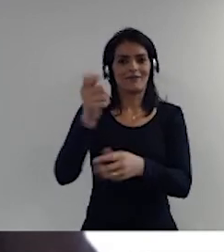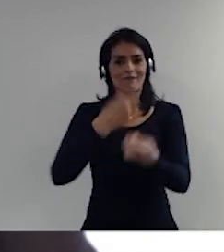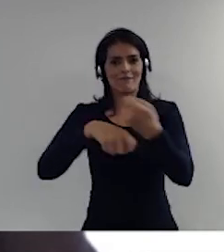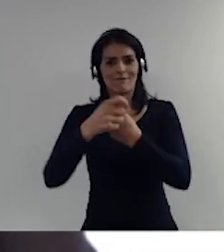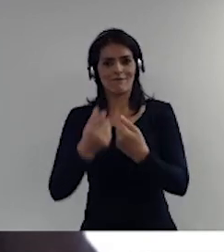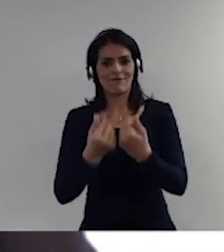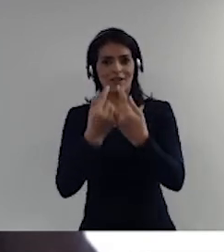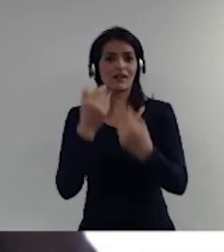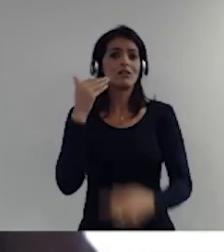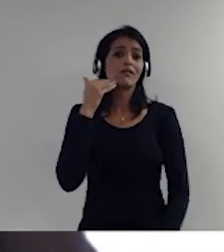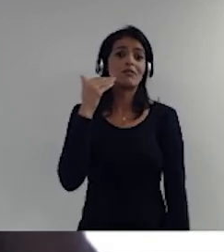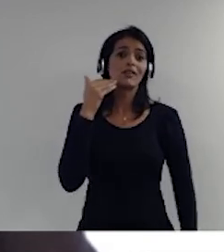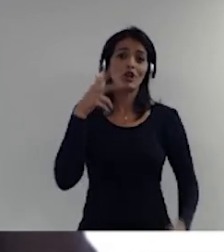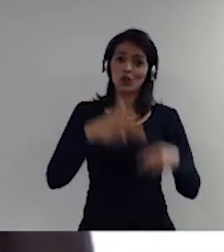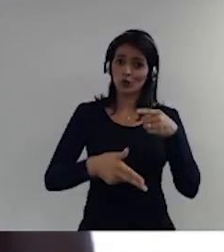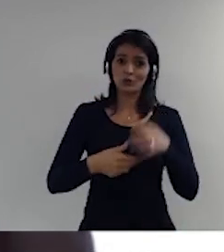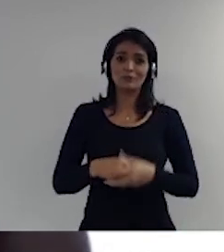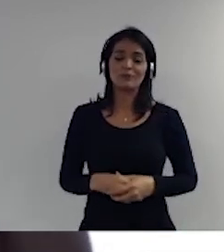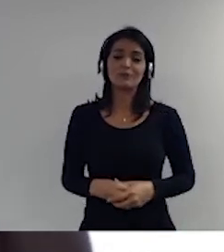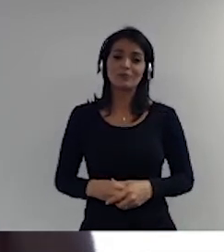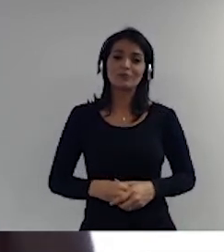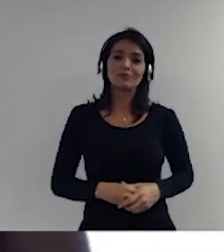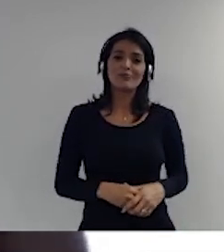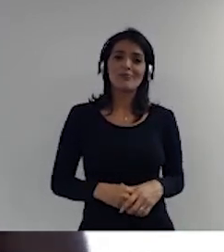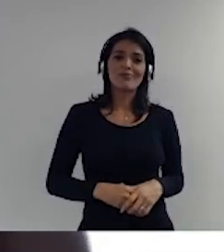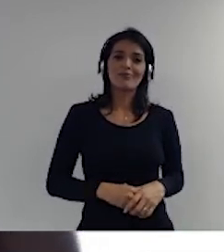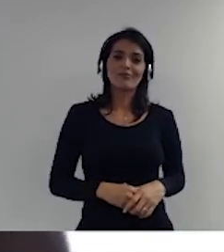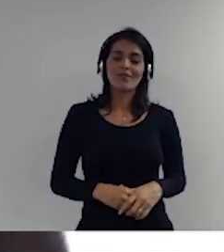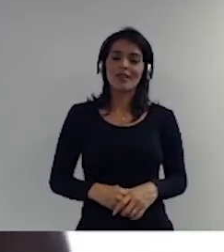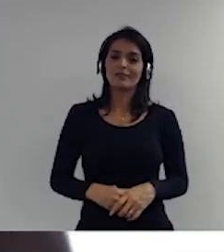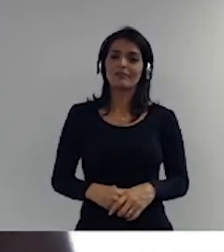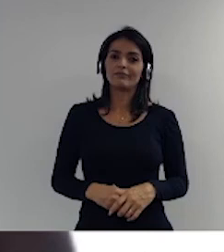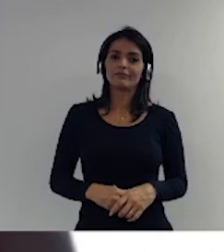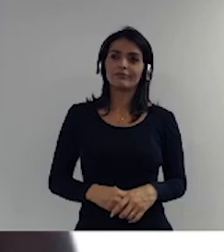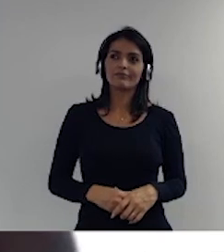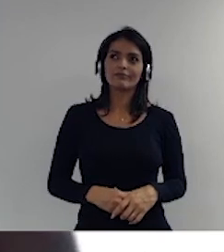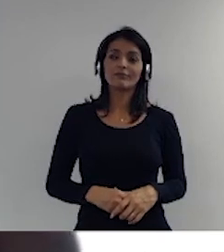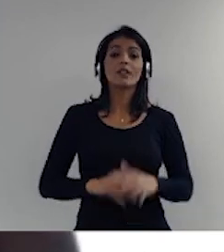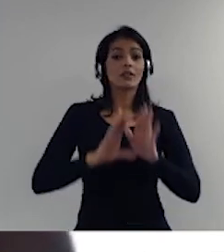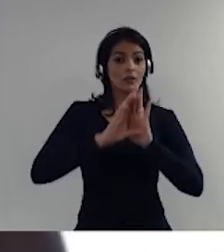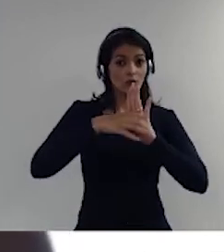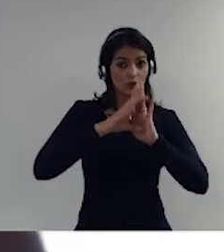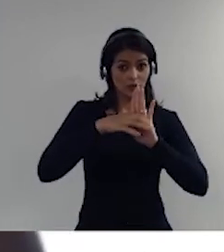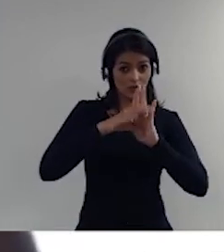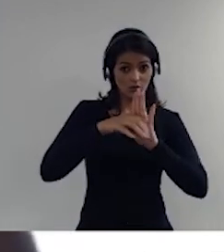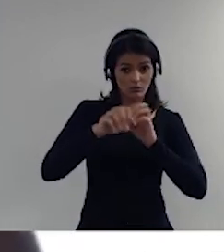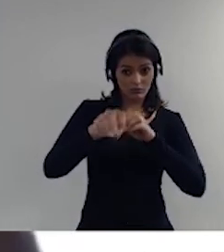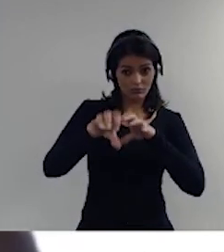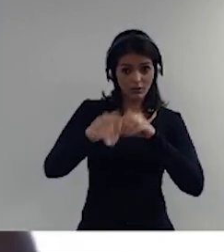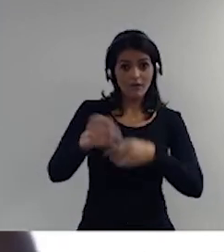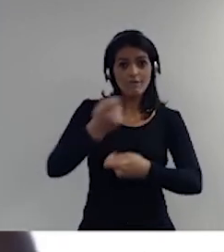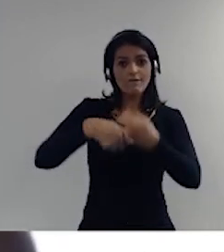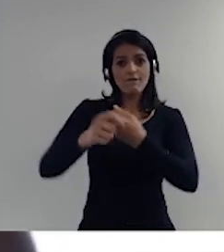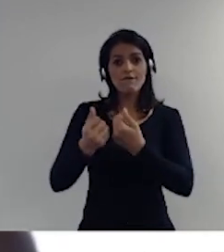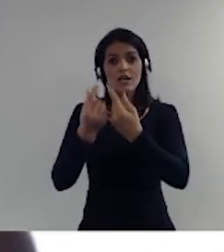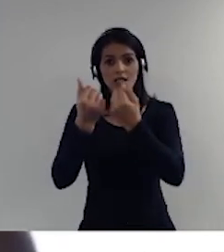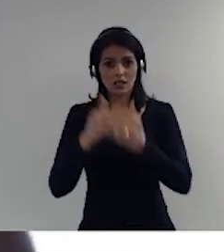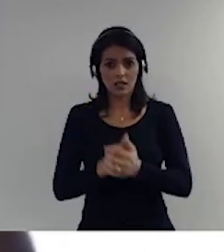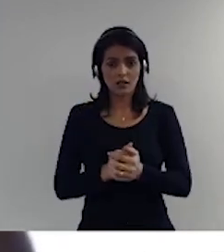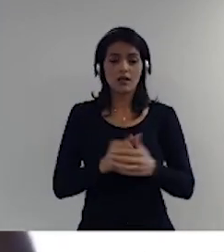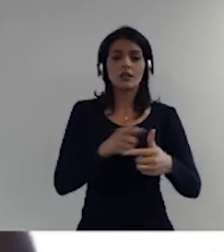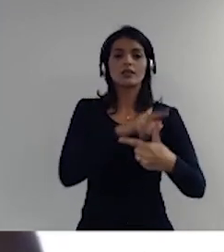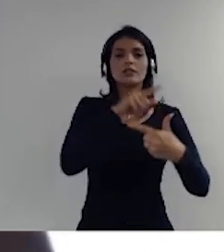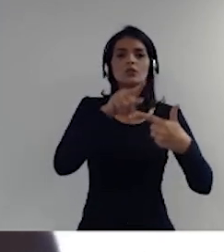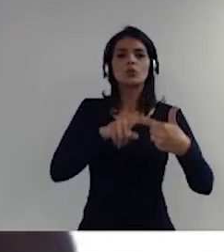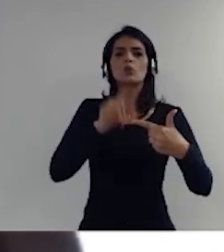Primeira defesa, primeiro instrumento de defesa, conceitos de educação financeira. E em segundo